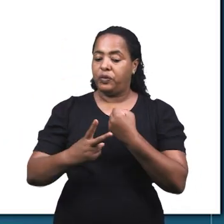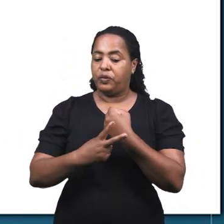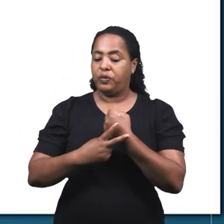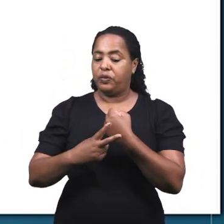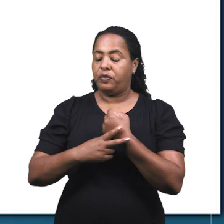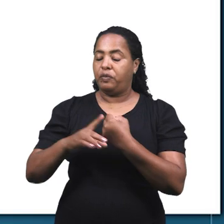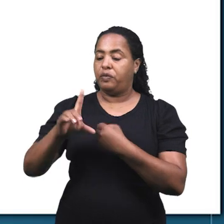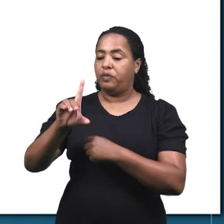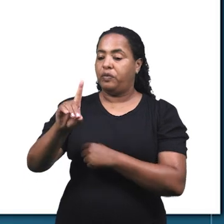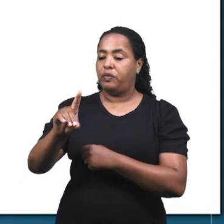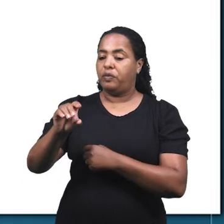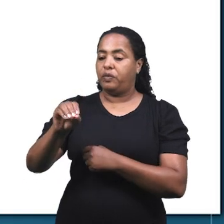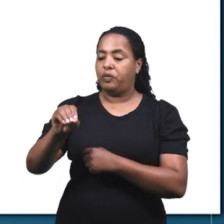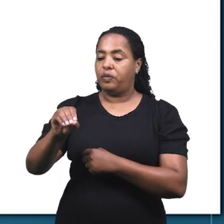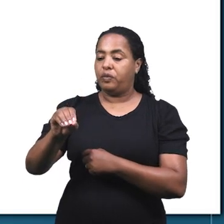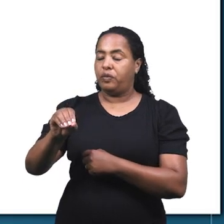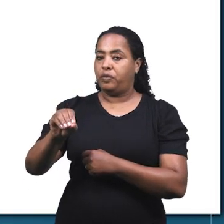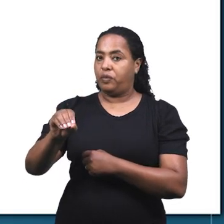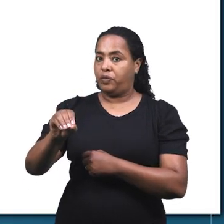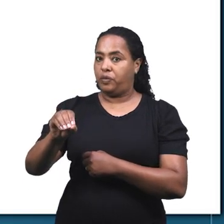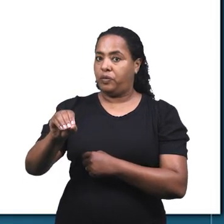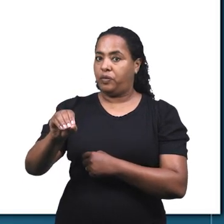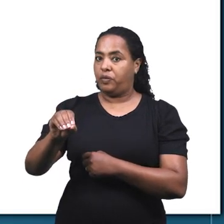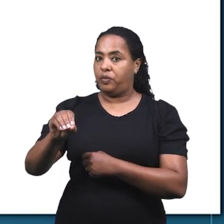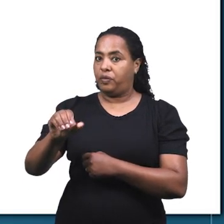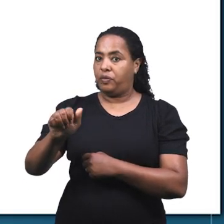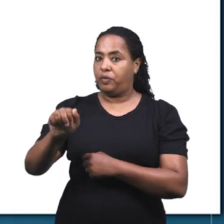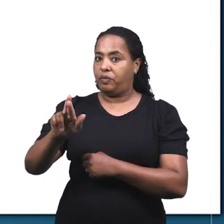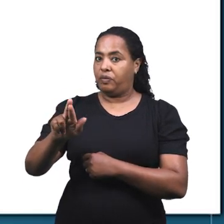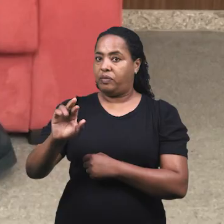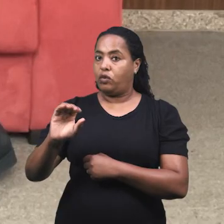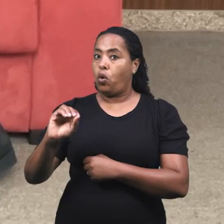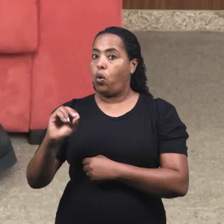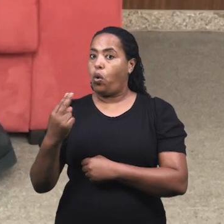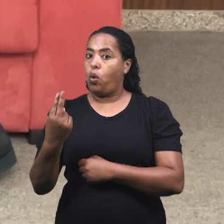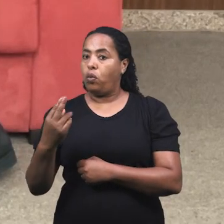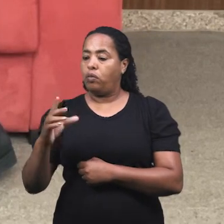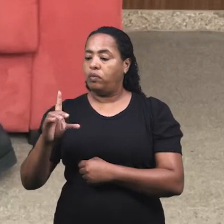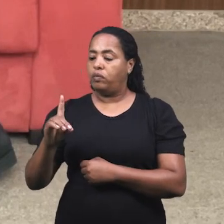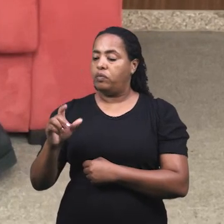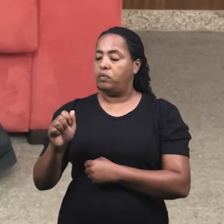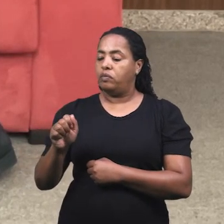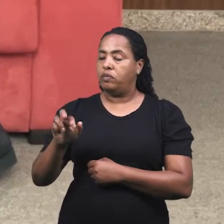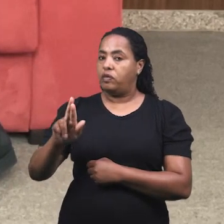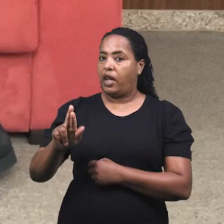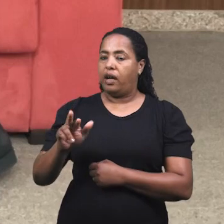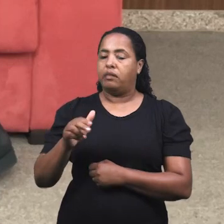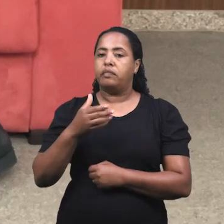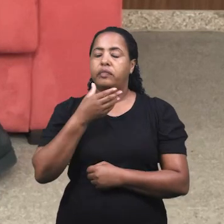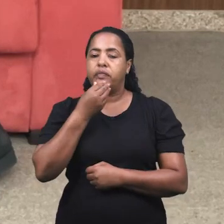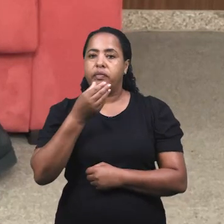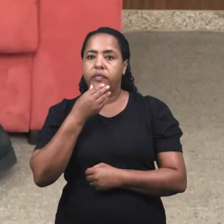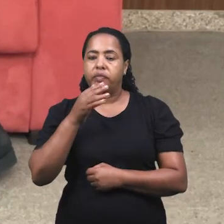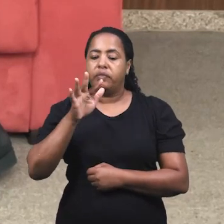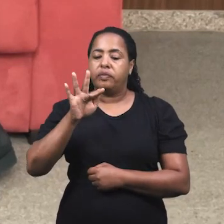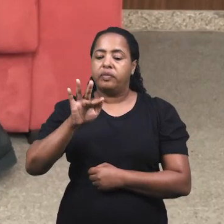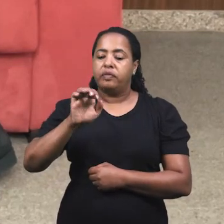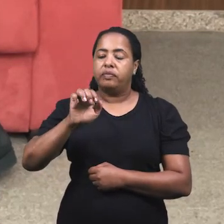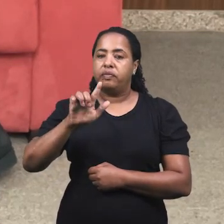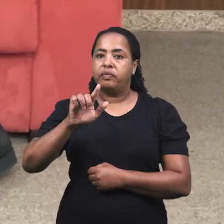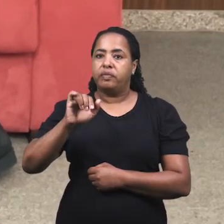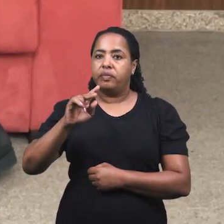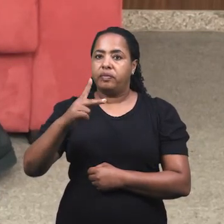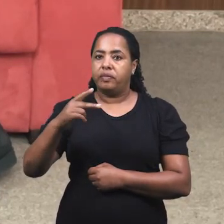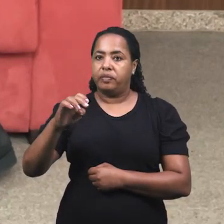o verbo doar ou dar, que é o que indica a palavra do Senhor? Quem vai responder é o jovem Felipe